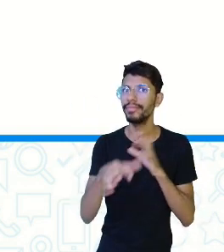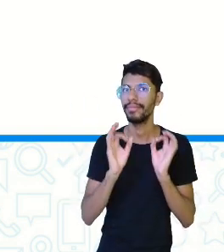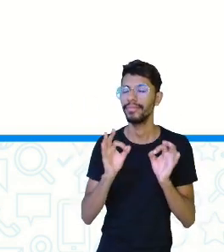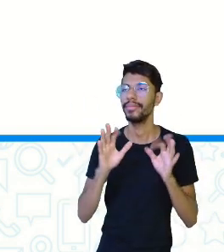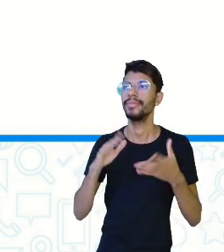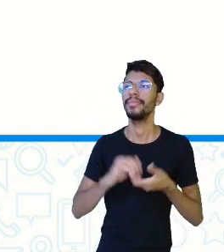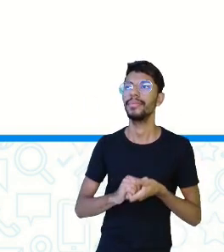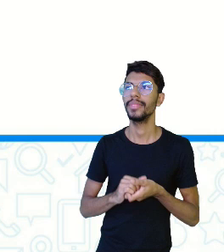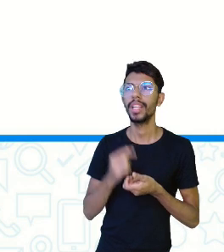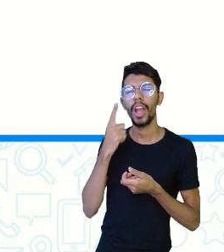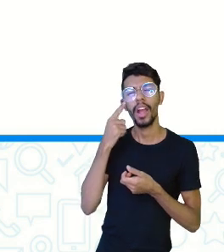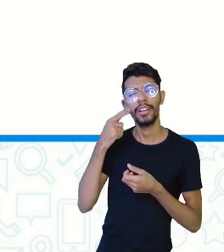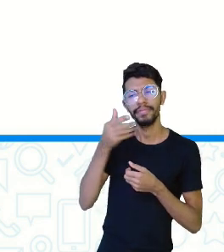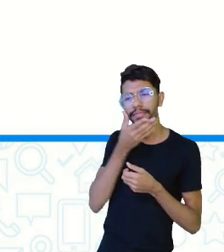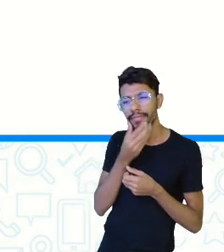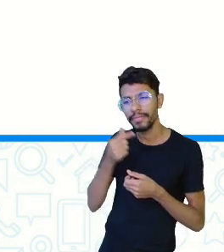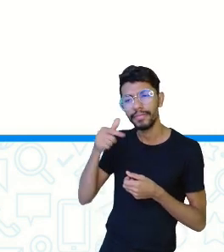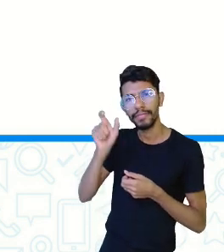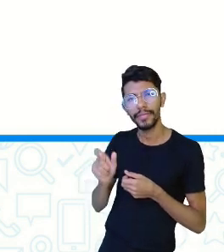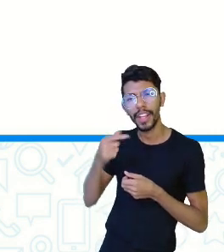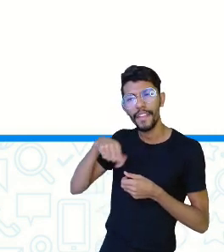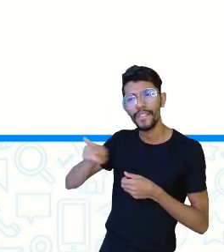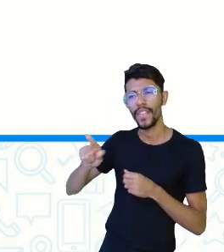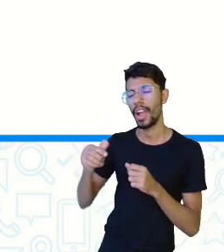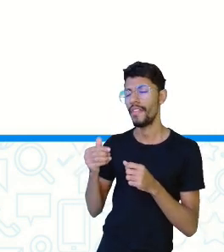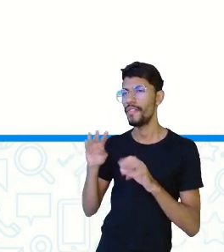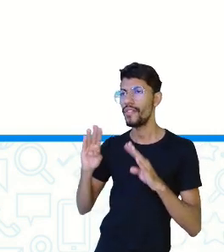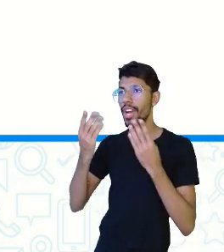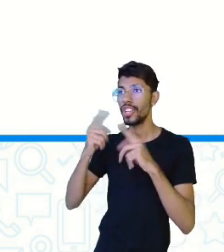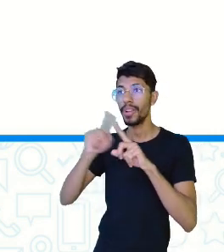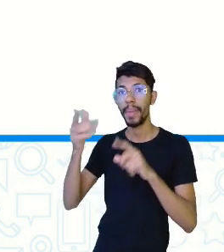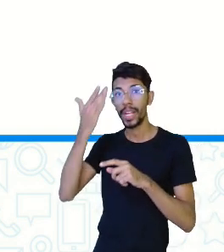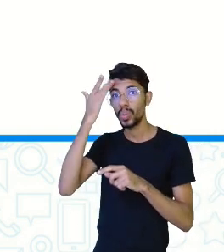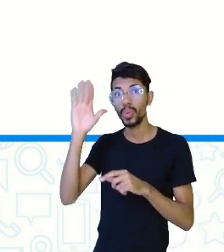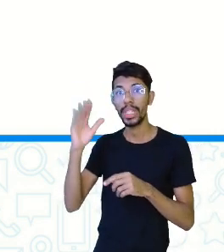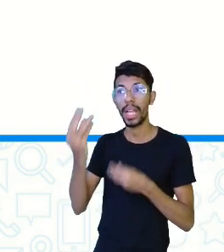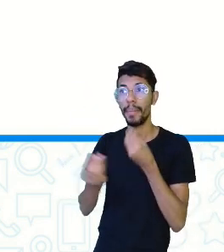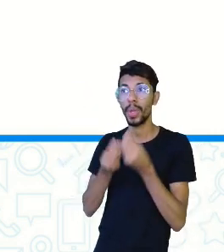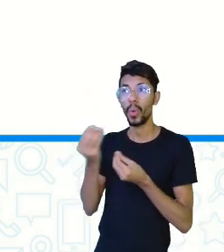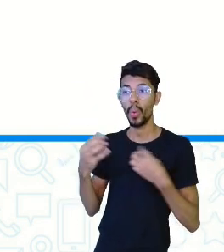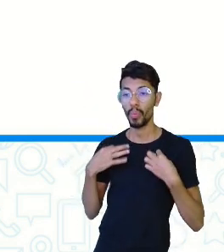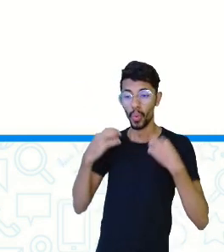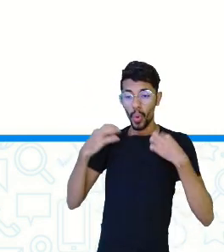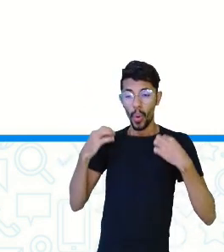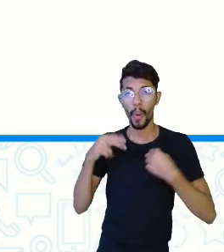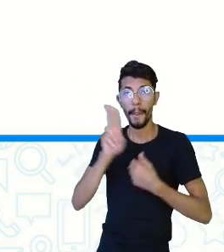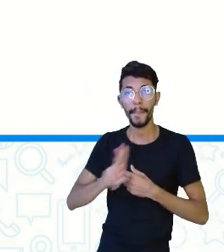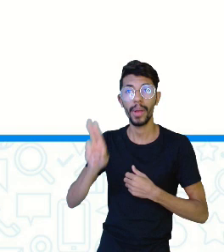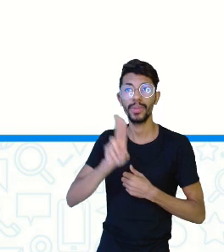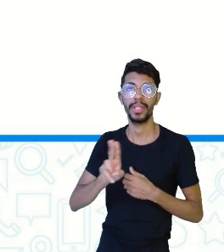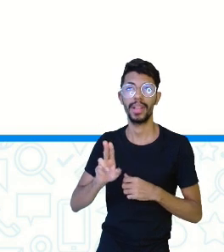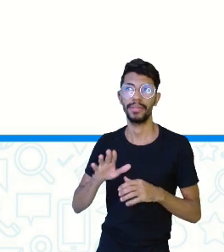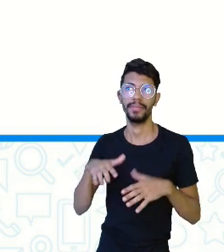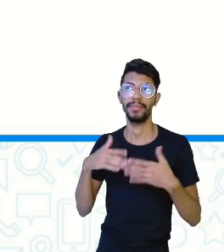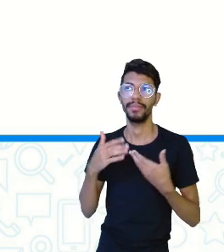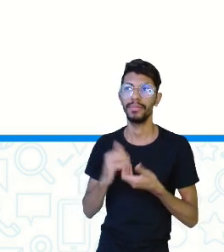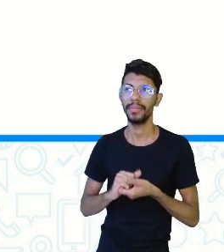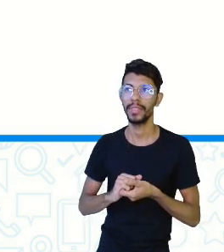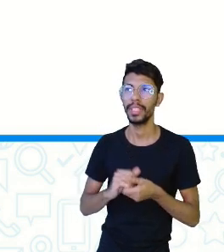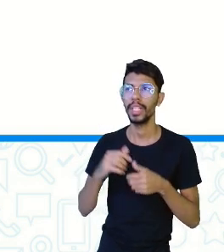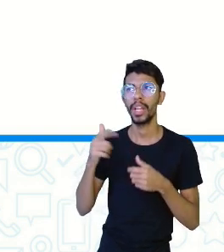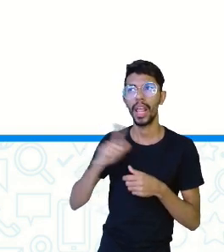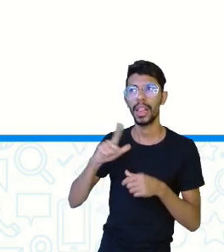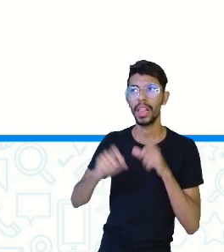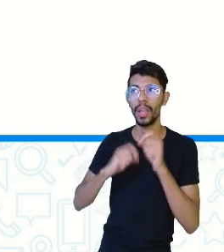sabe o que vestir. Ele ganhou 3 camisas e 2 calças de sua mãe. De quantas formas diferentes